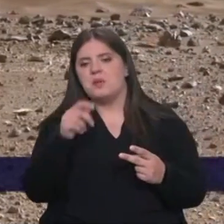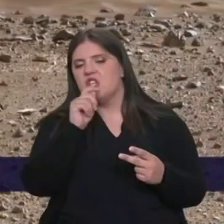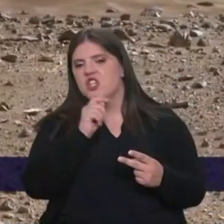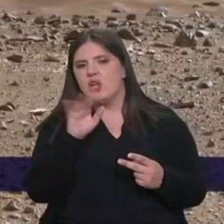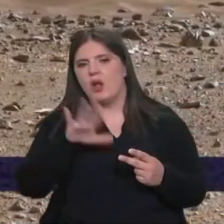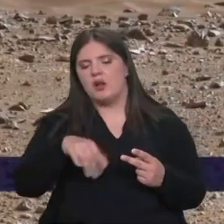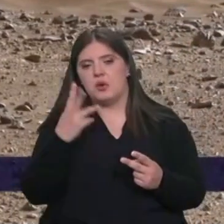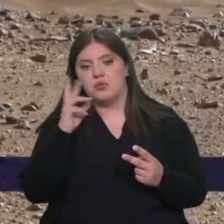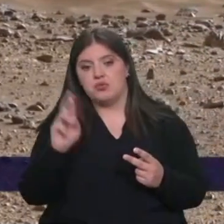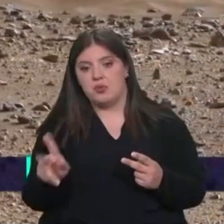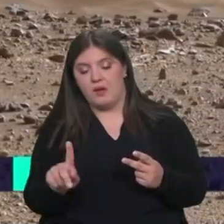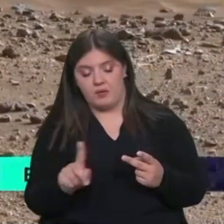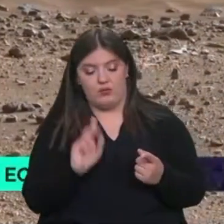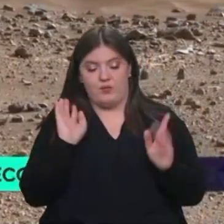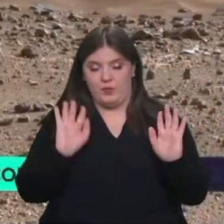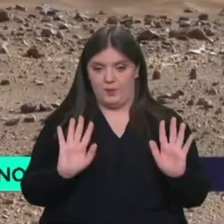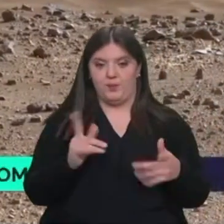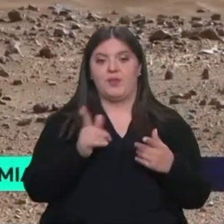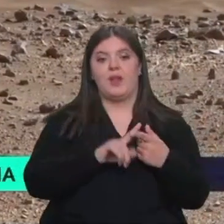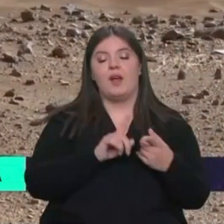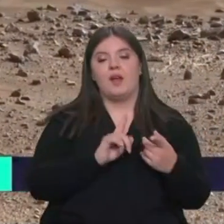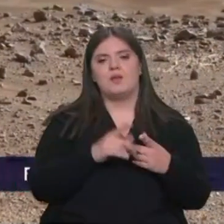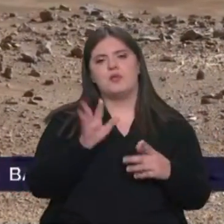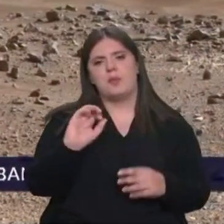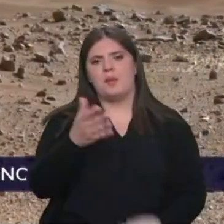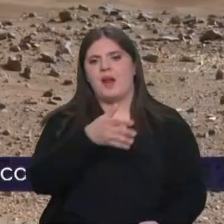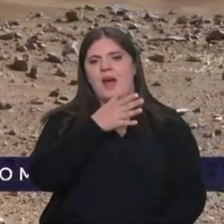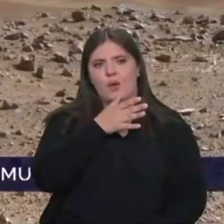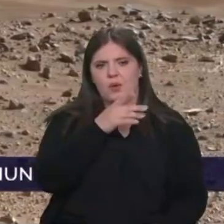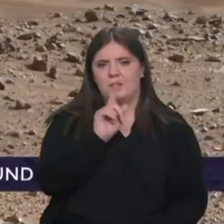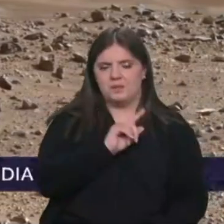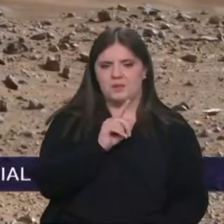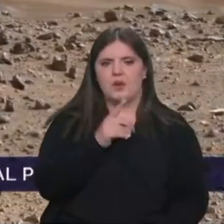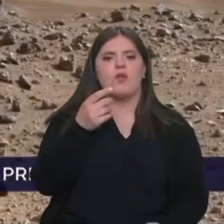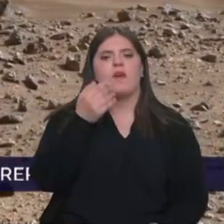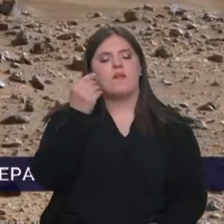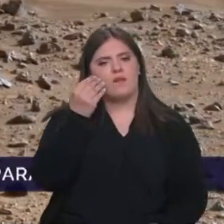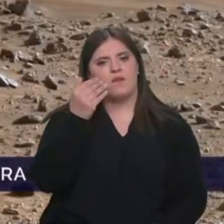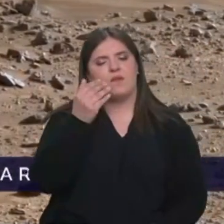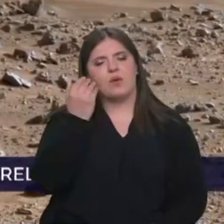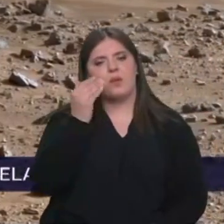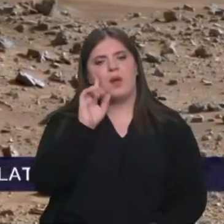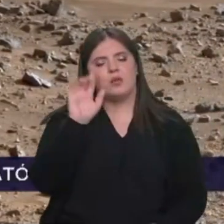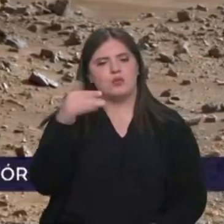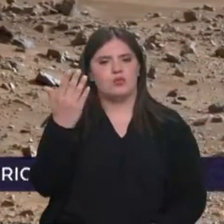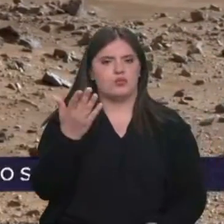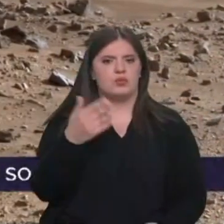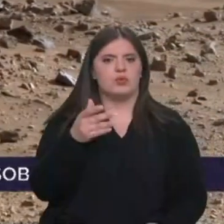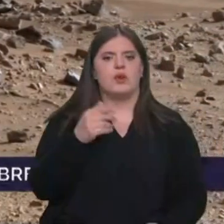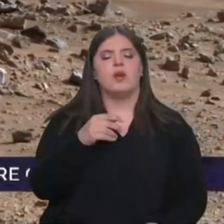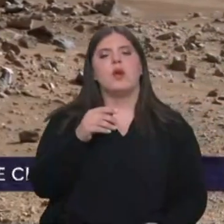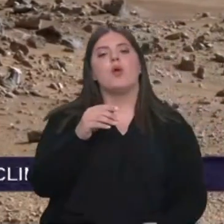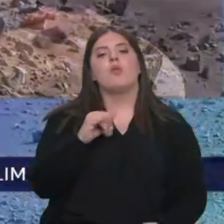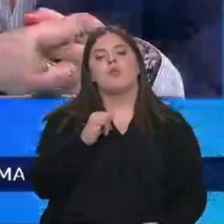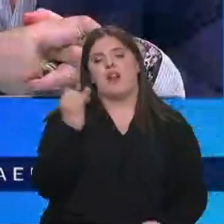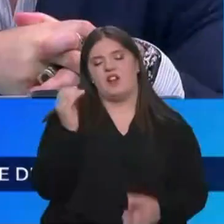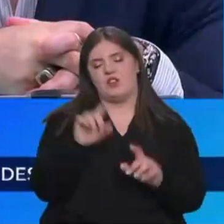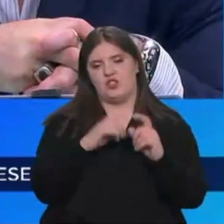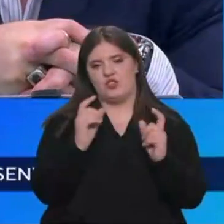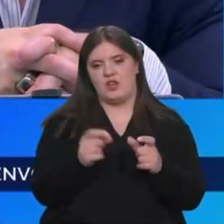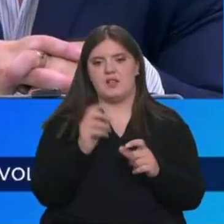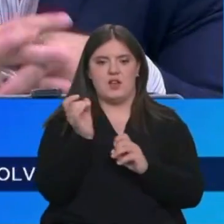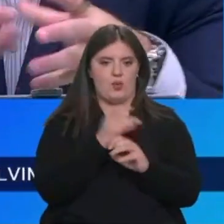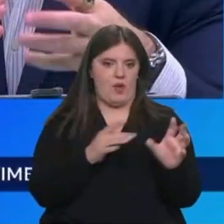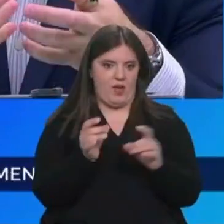que não estávamos à espera. Vamos primeiro à água que se calhar não é água. Foi anunciada há alguns anos, com toda a pompa e circunstância, pela Agência Espacial Europeia, para alguns cientistas